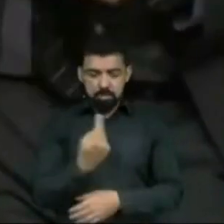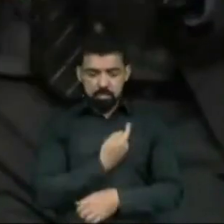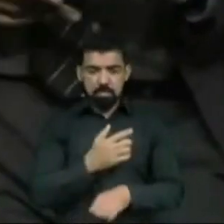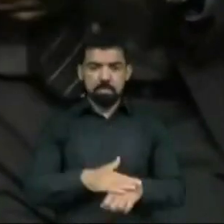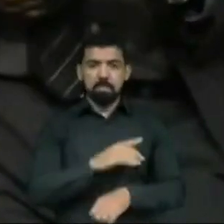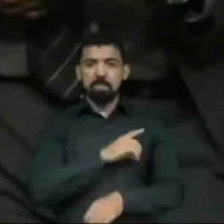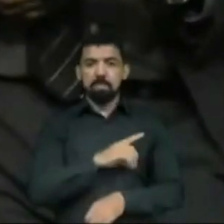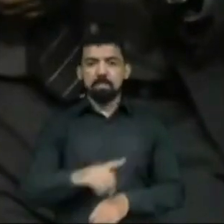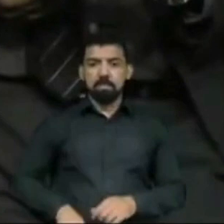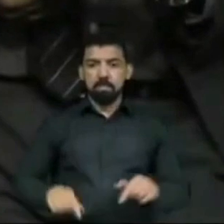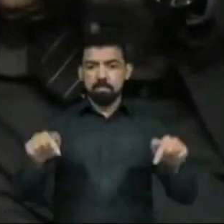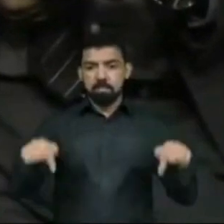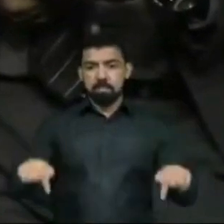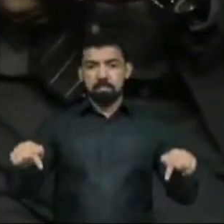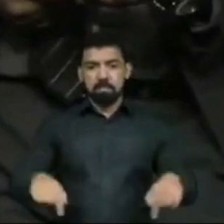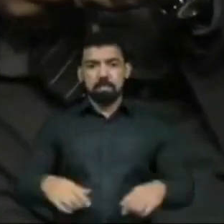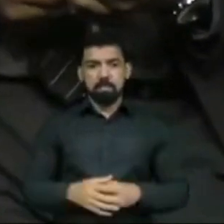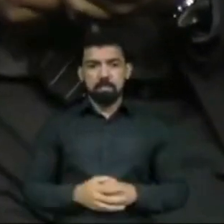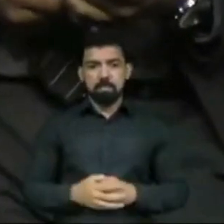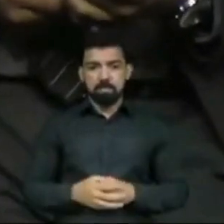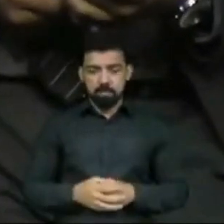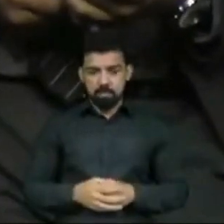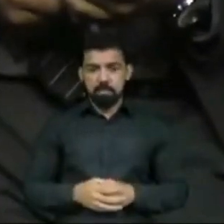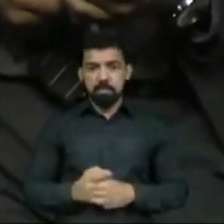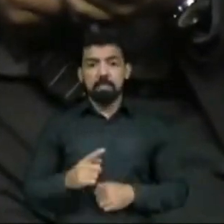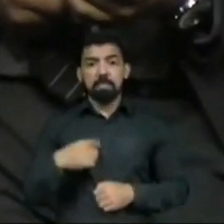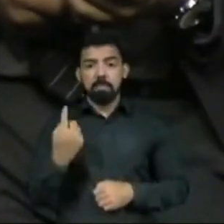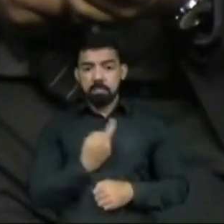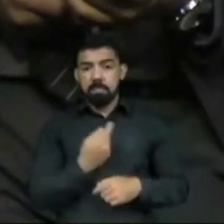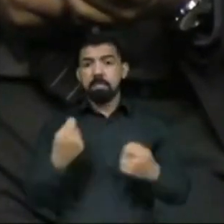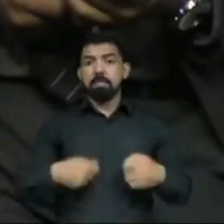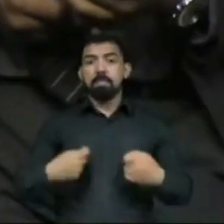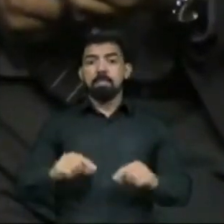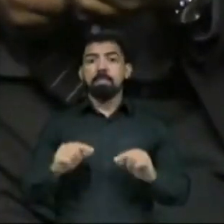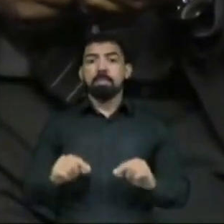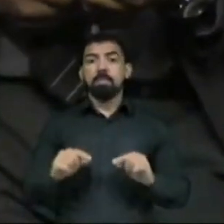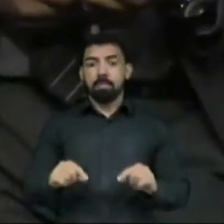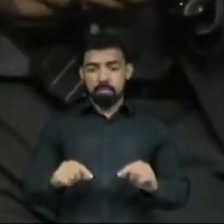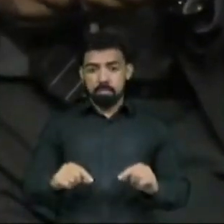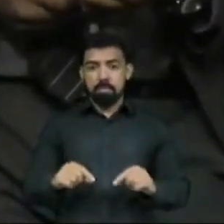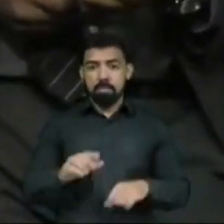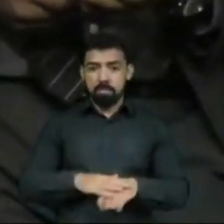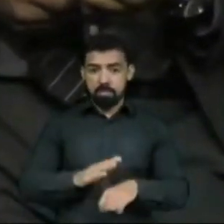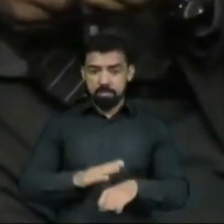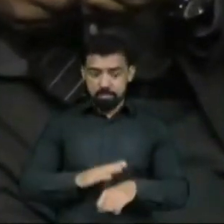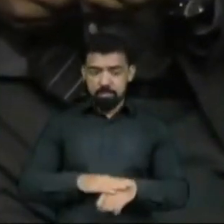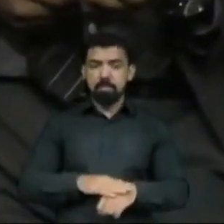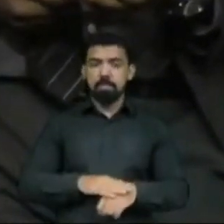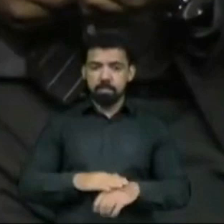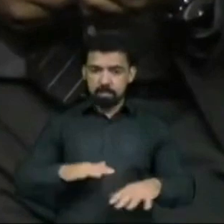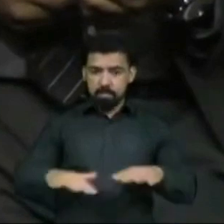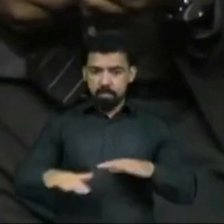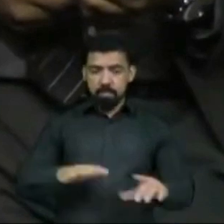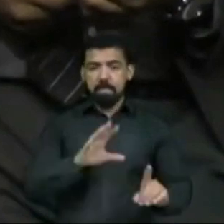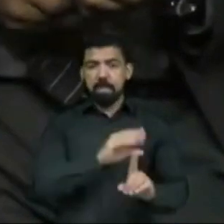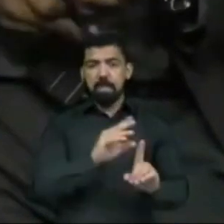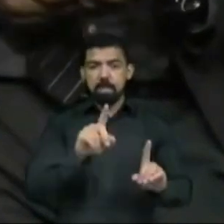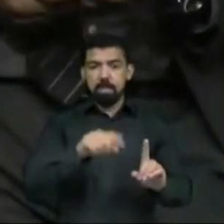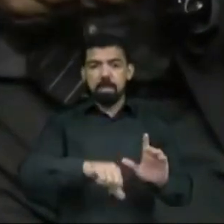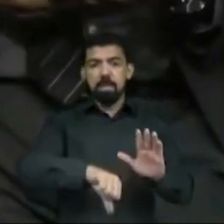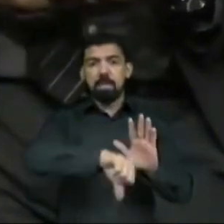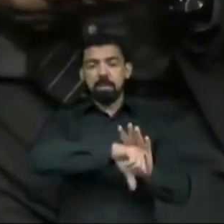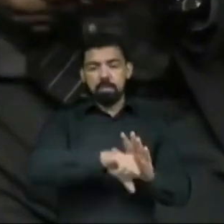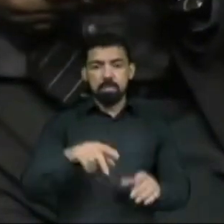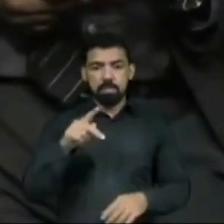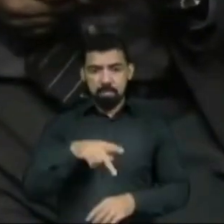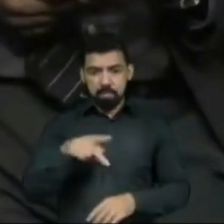parlamentares, que temos que tomar providência acerca desse caso que está acontecendo. Abuso sexual é crime. E